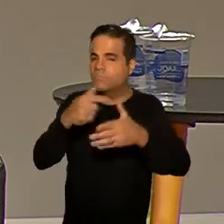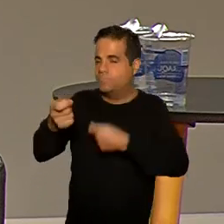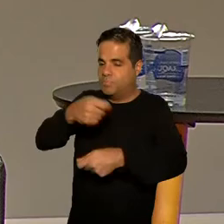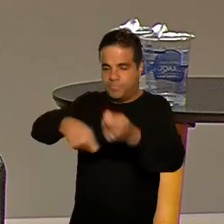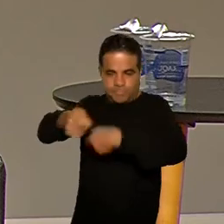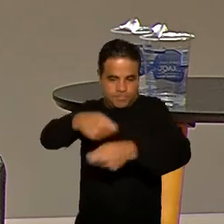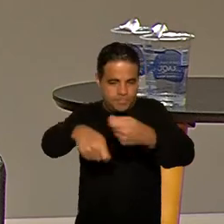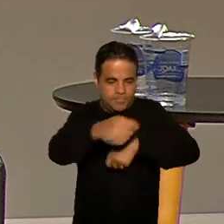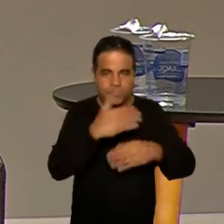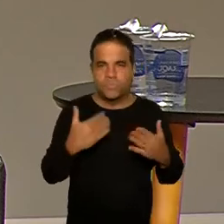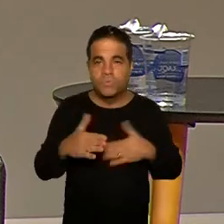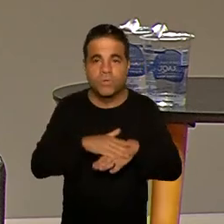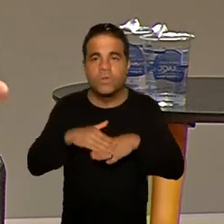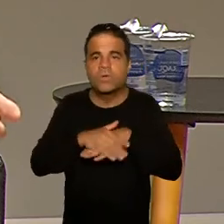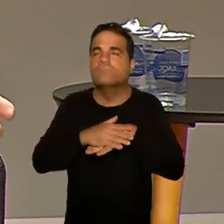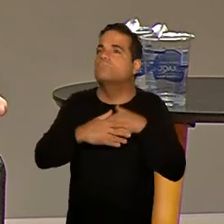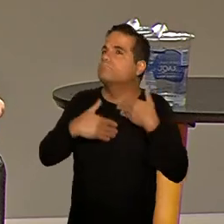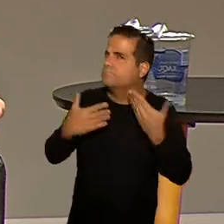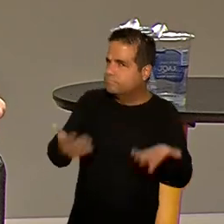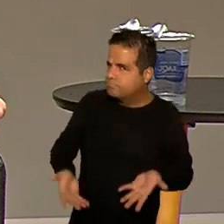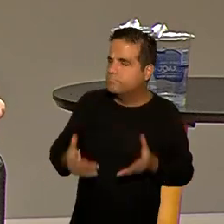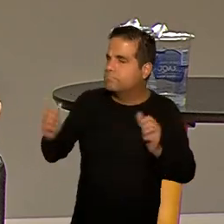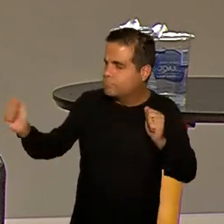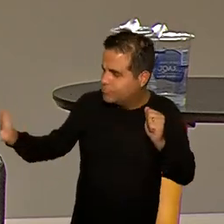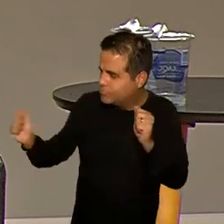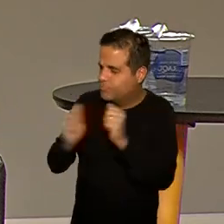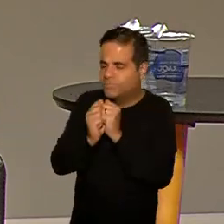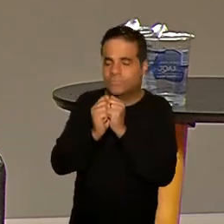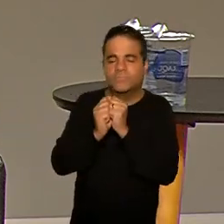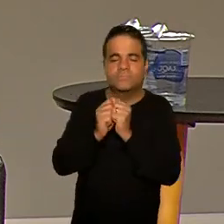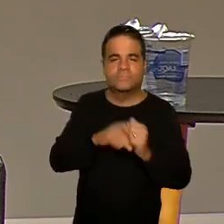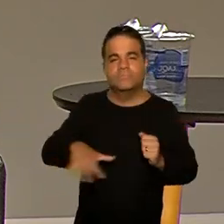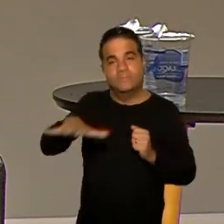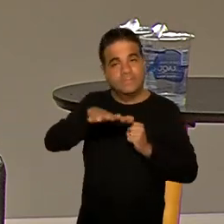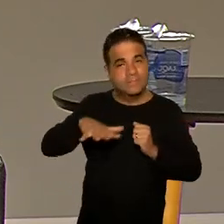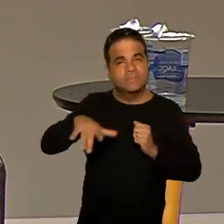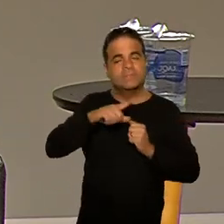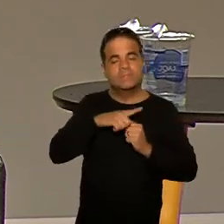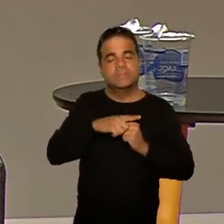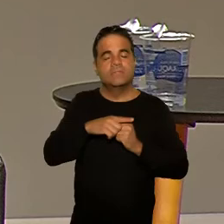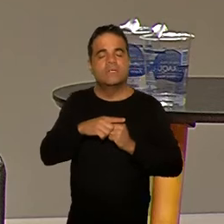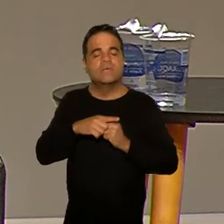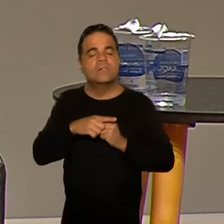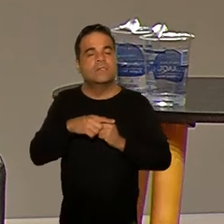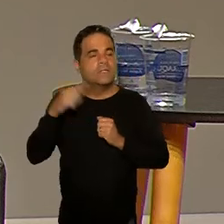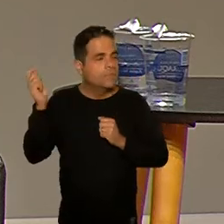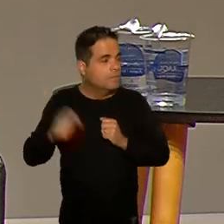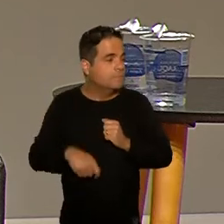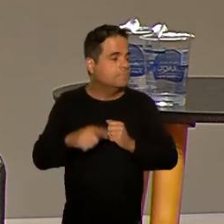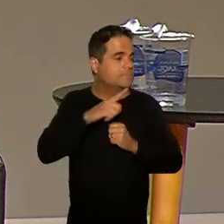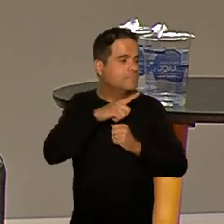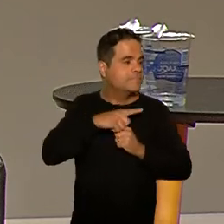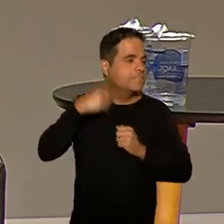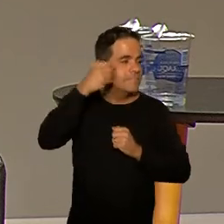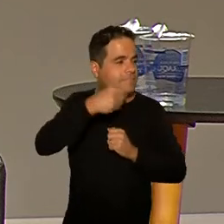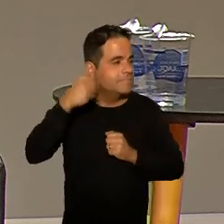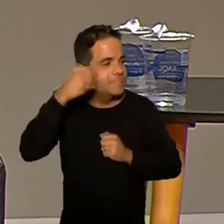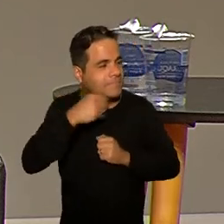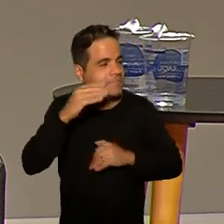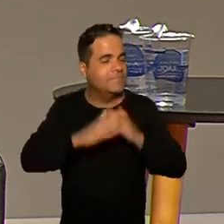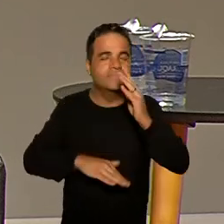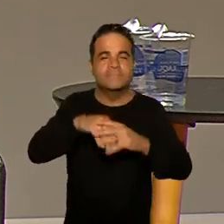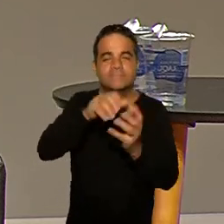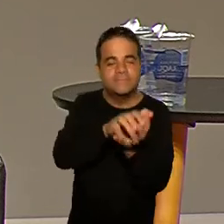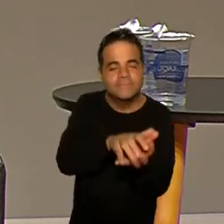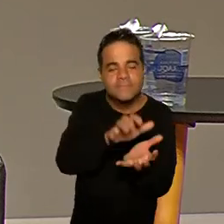negociação e a gente invente um terceiro elemento juntos naquele ambiente né de modo que possa haver uma experiência que